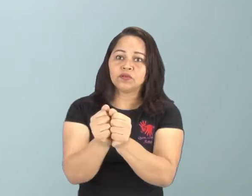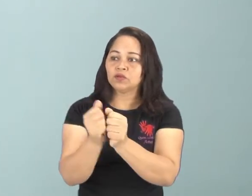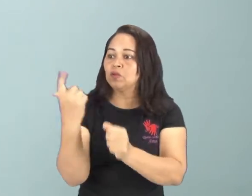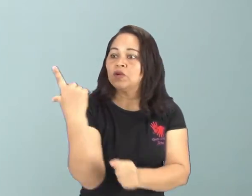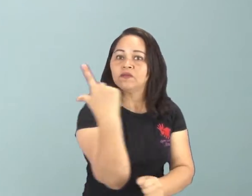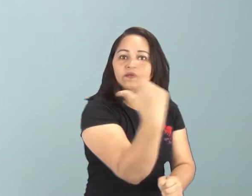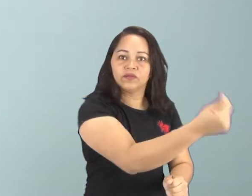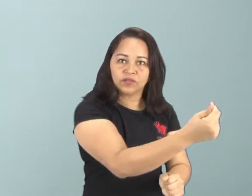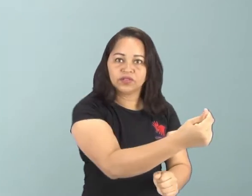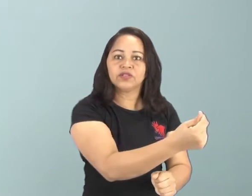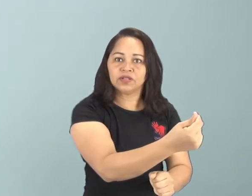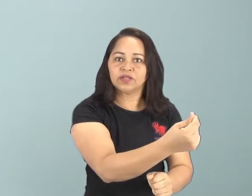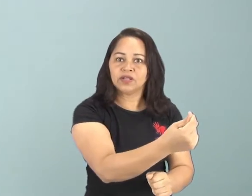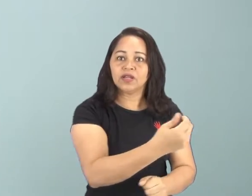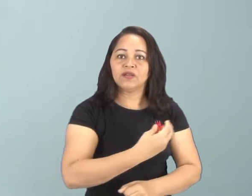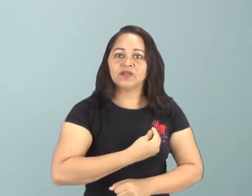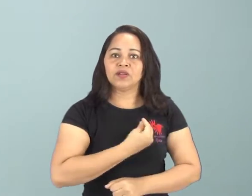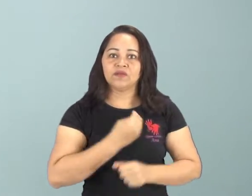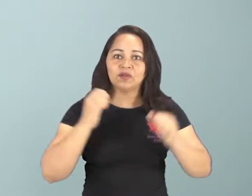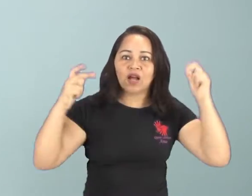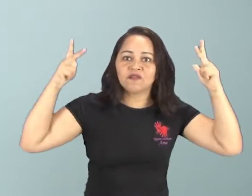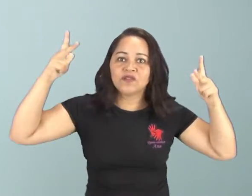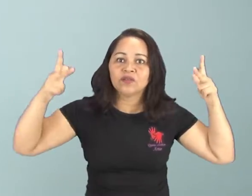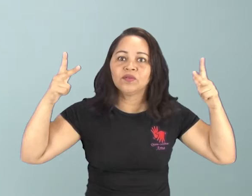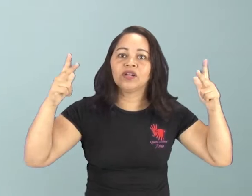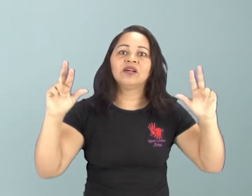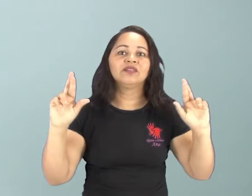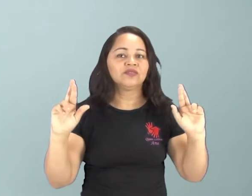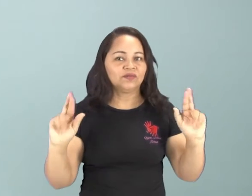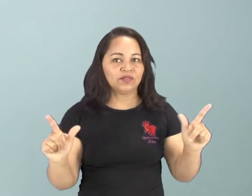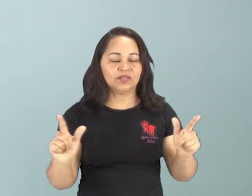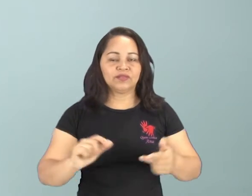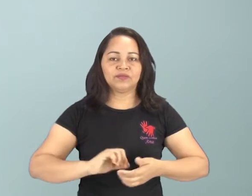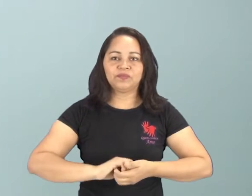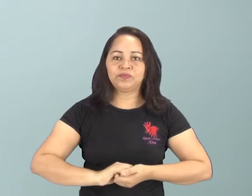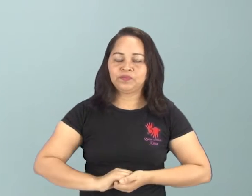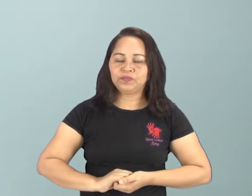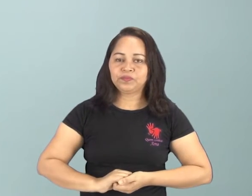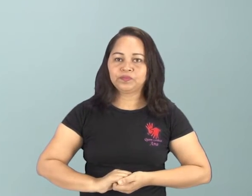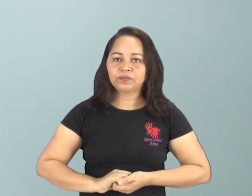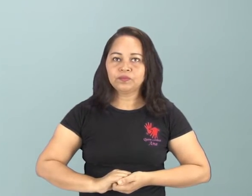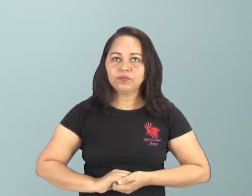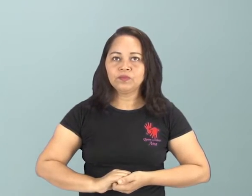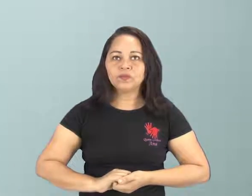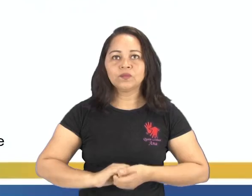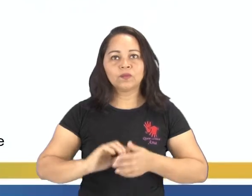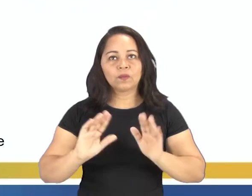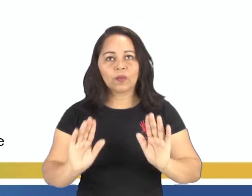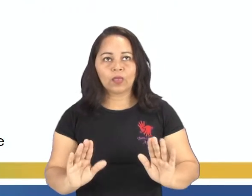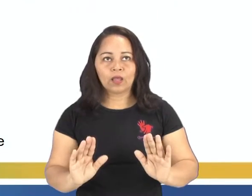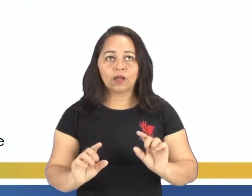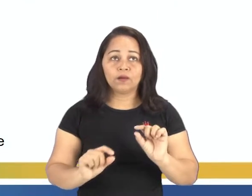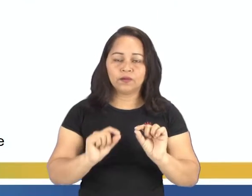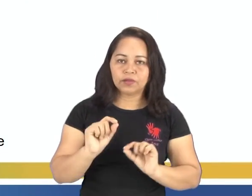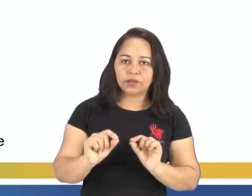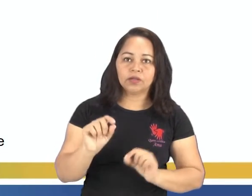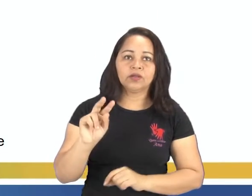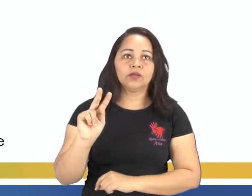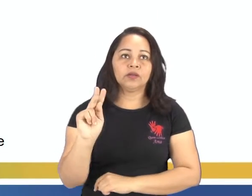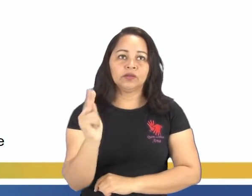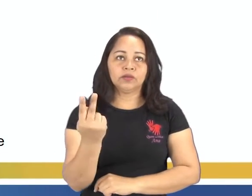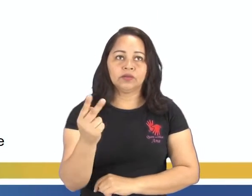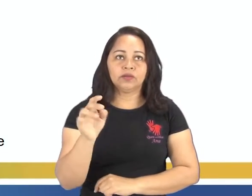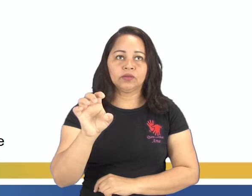fugir dessa problemática que todos eles estão vivendo. Bem, Eric explica que Hollywood